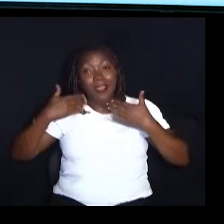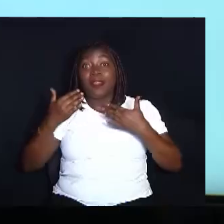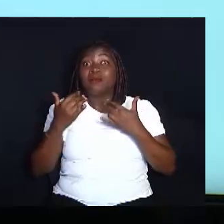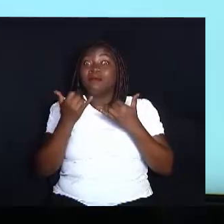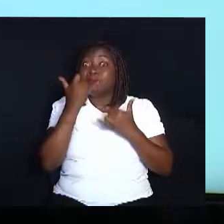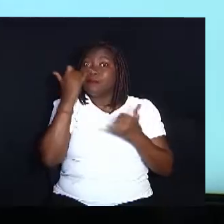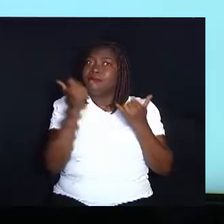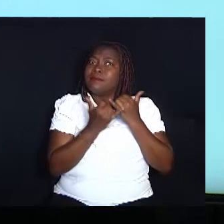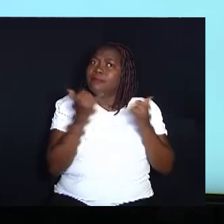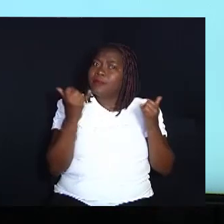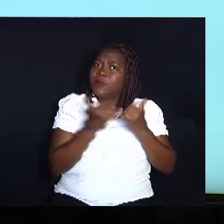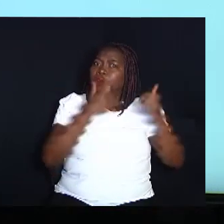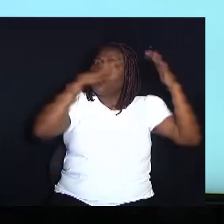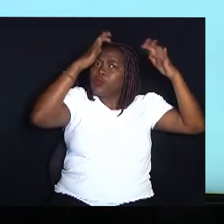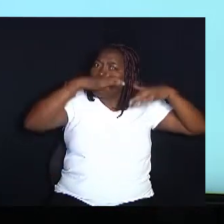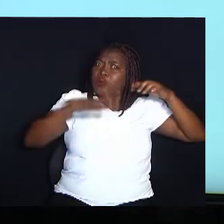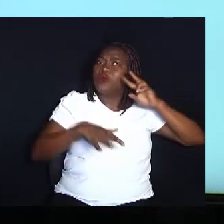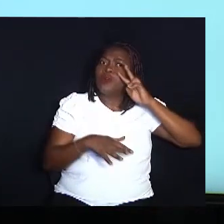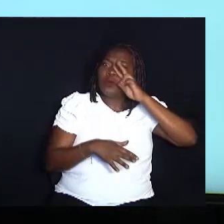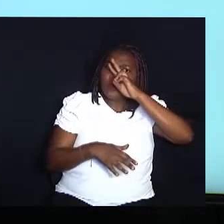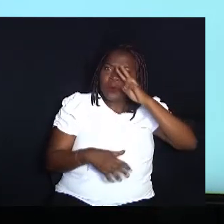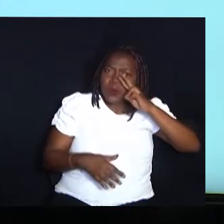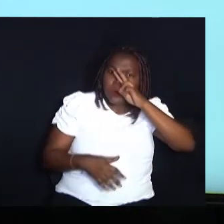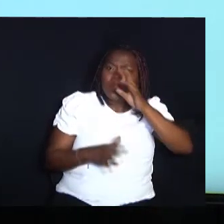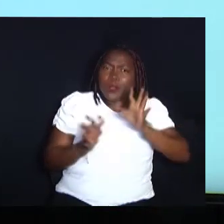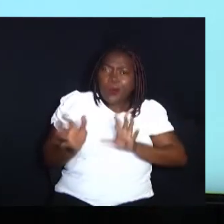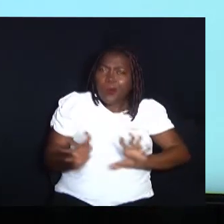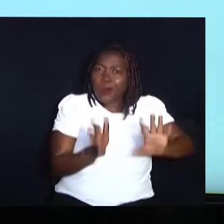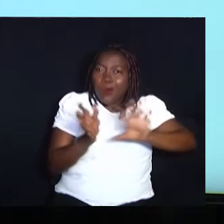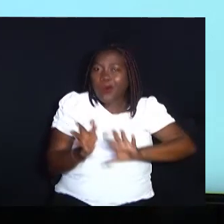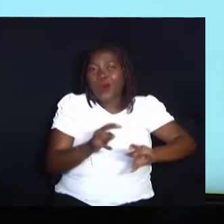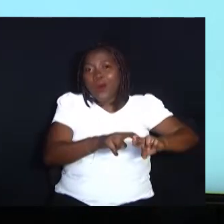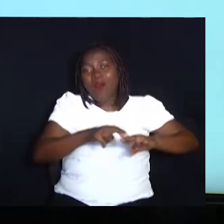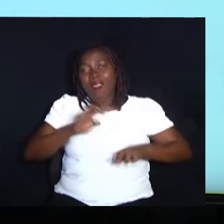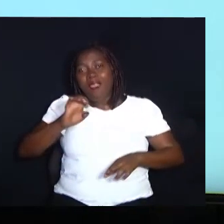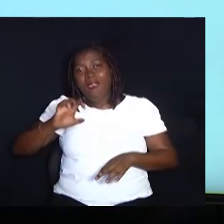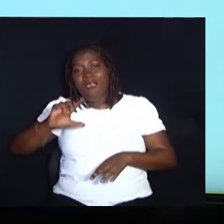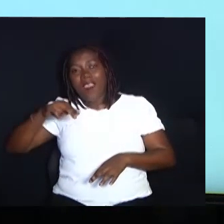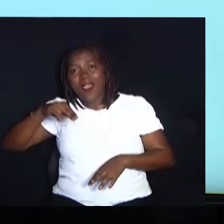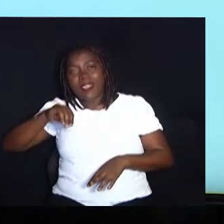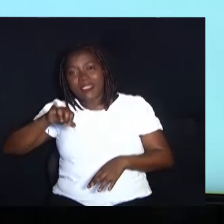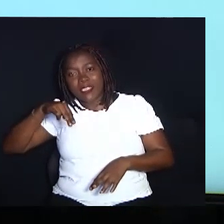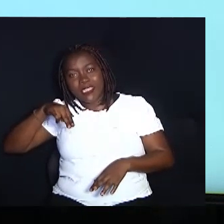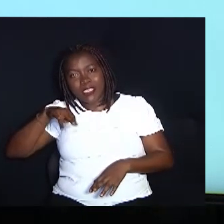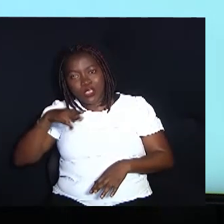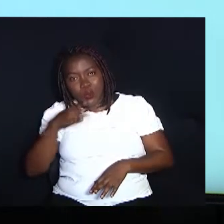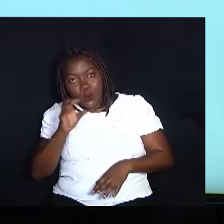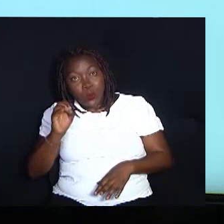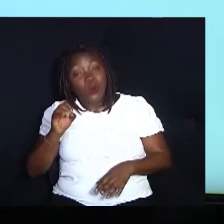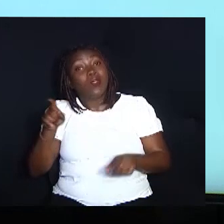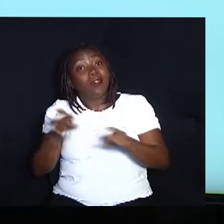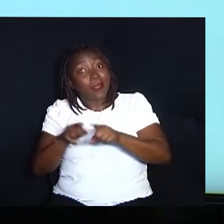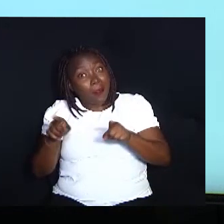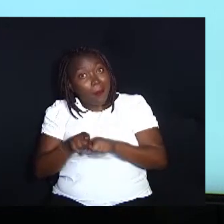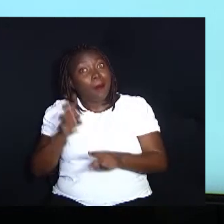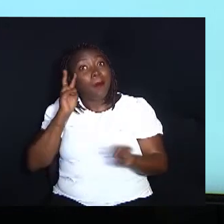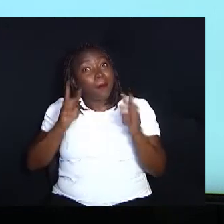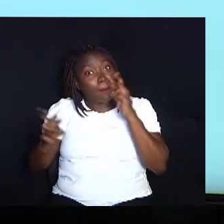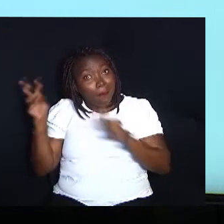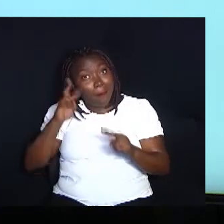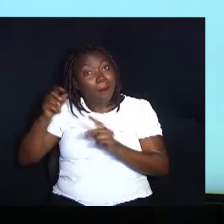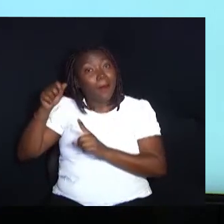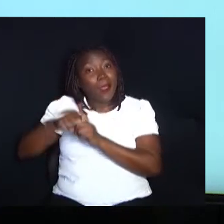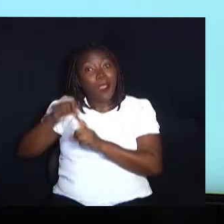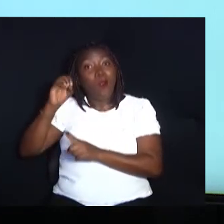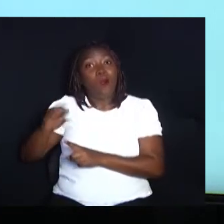verão situação semelhante de chuvas intensas impulsionadas pelo fenômeno do El ninho também foram